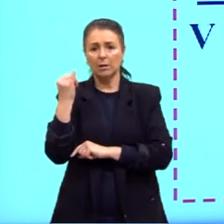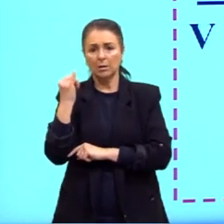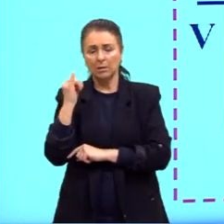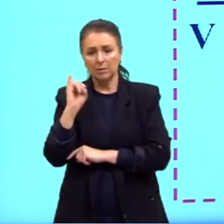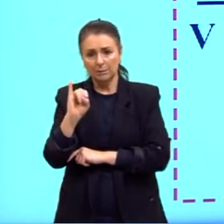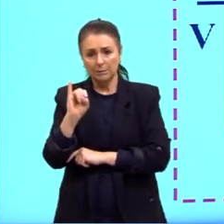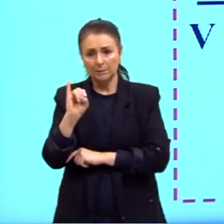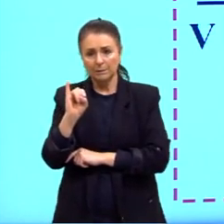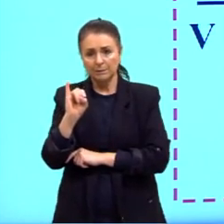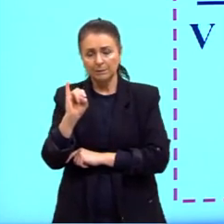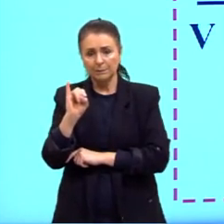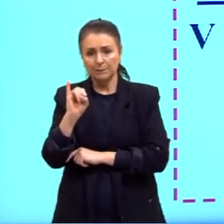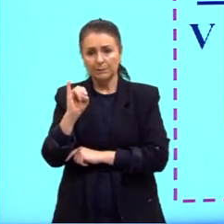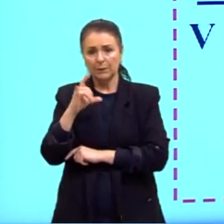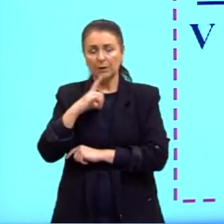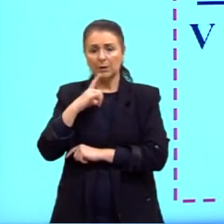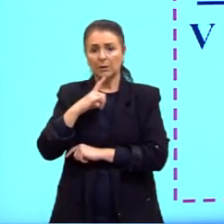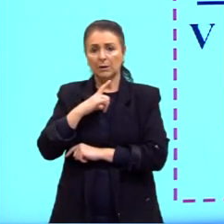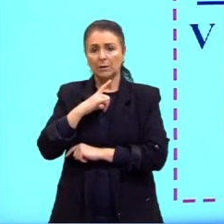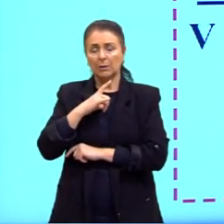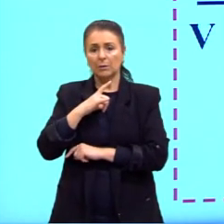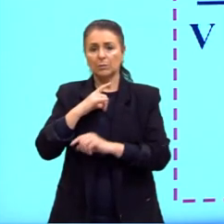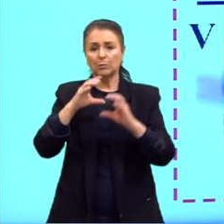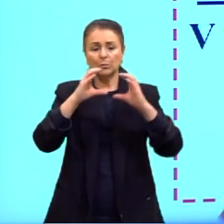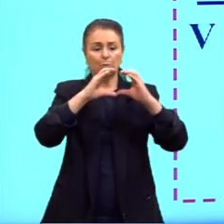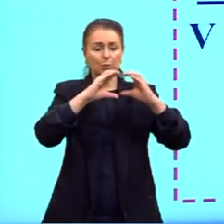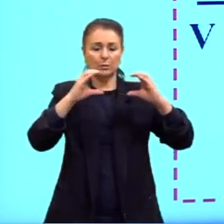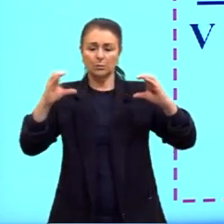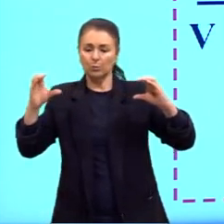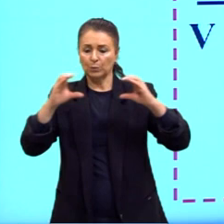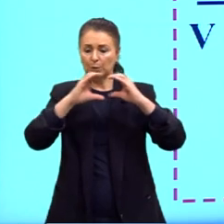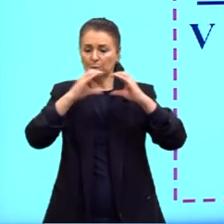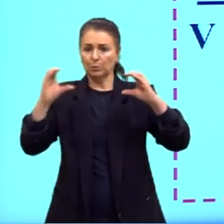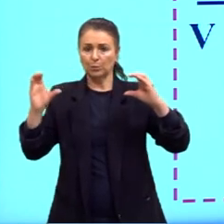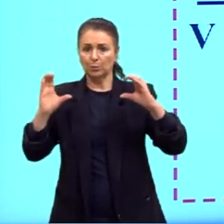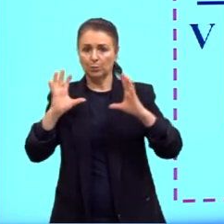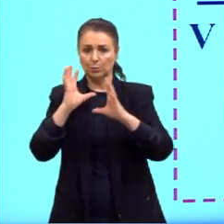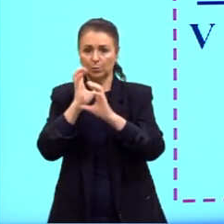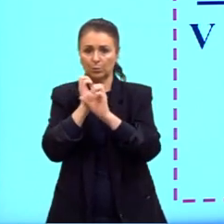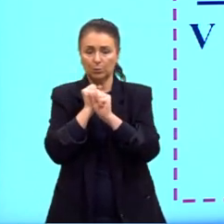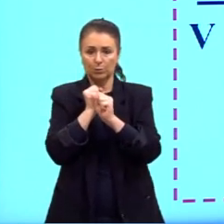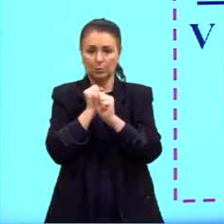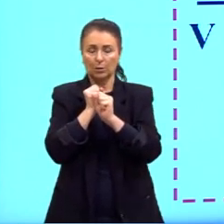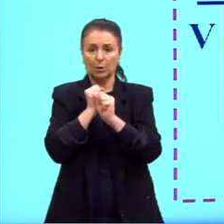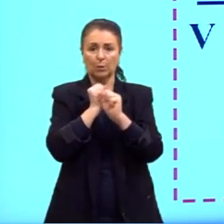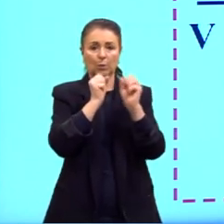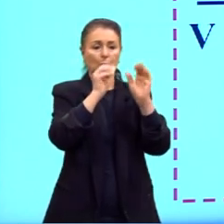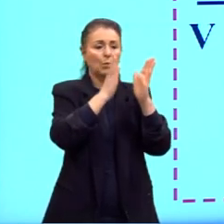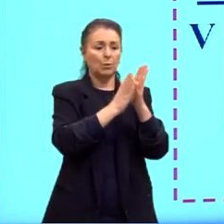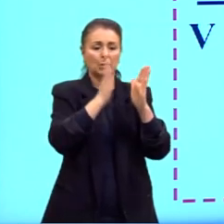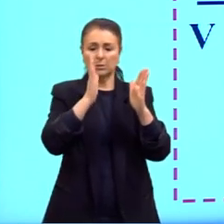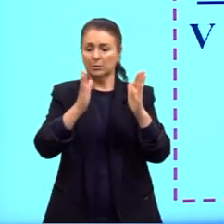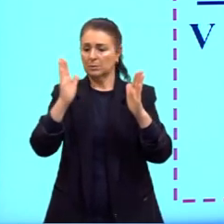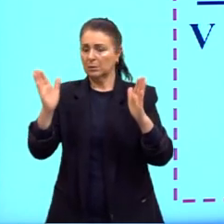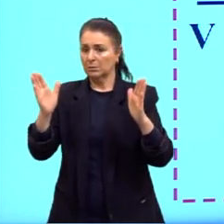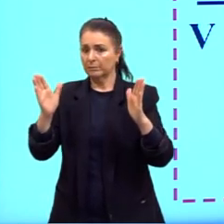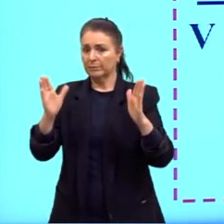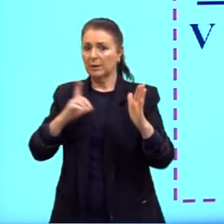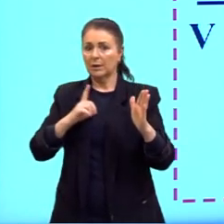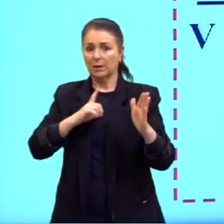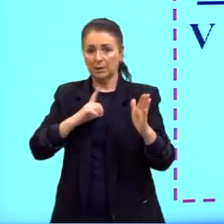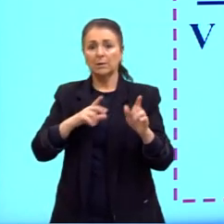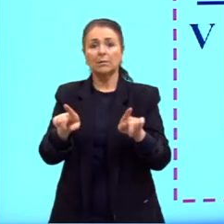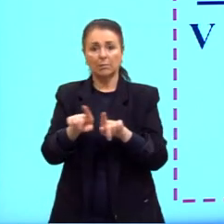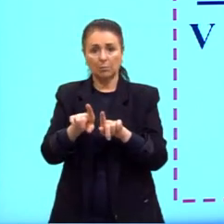e o circuito dar de forma Total como a gente também já falou em série ele é ele respeita né